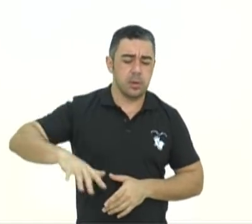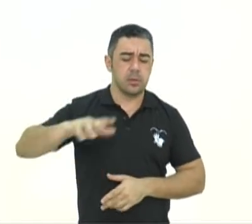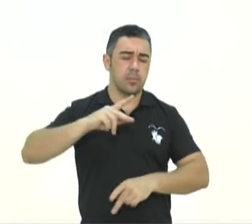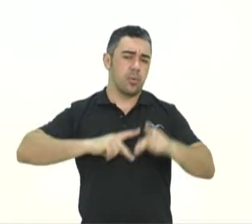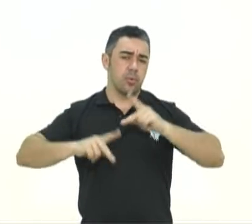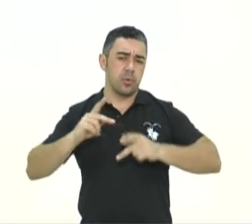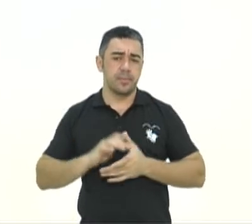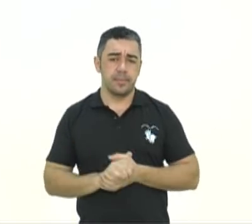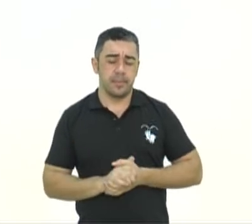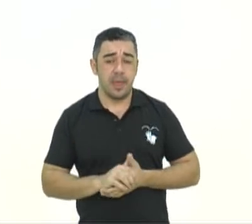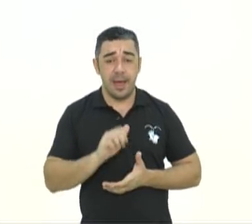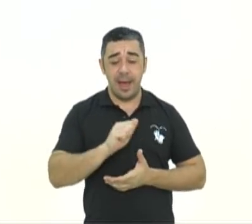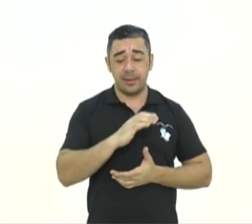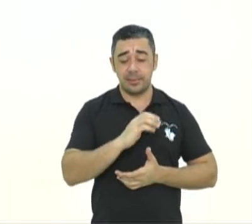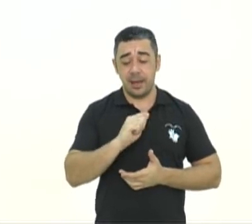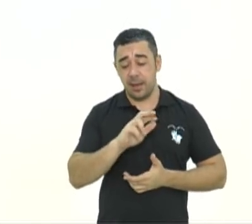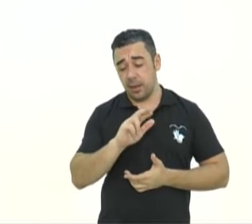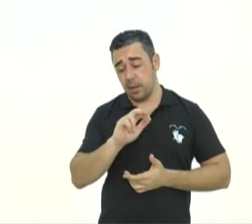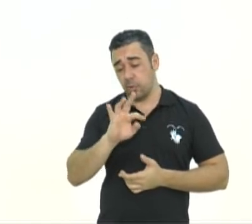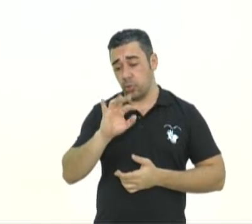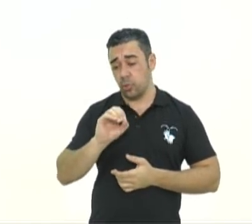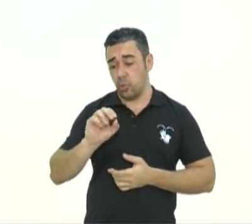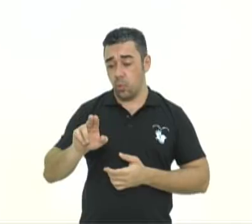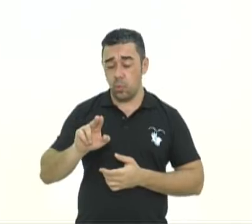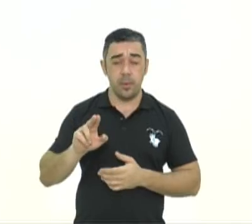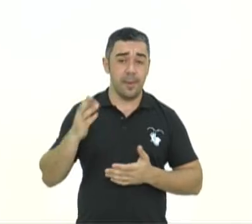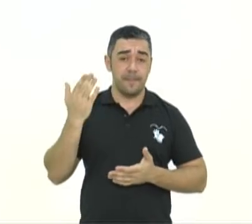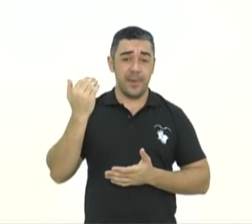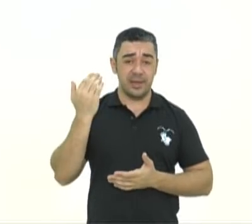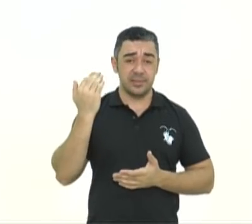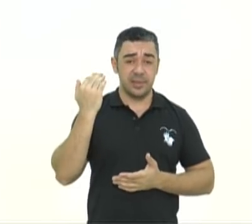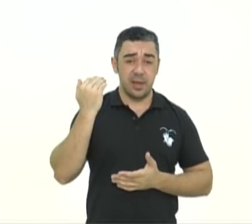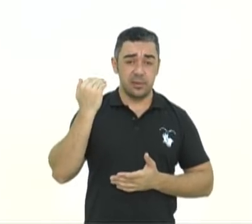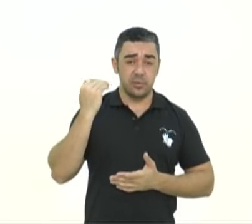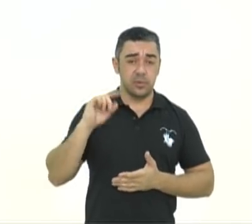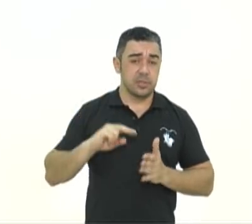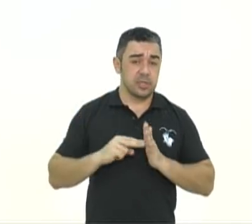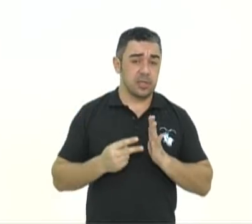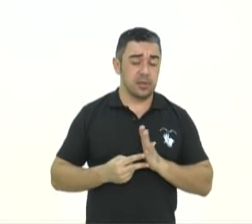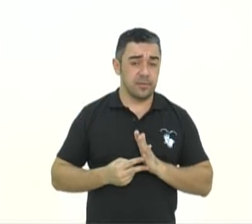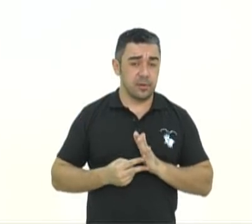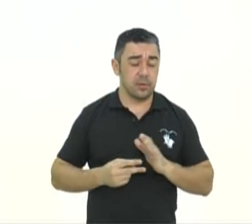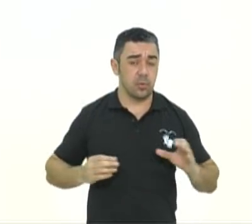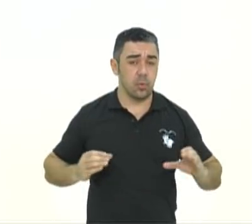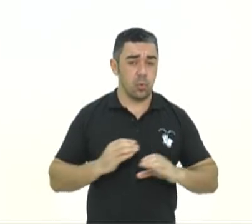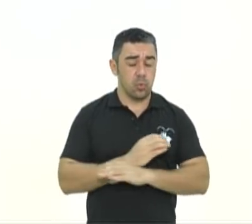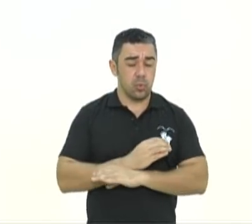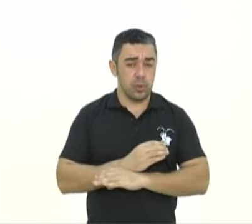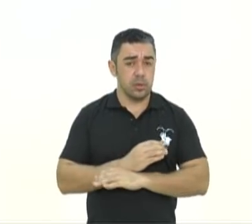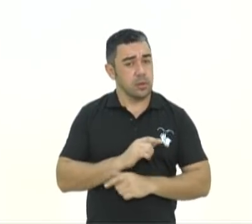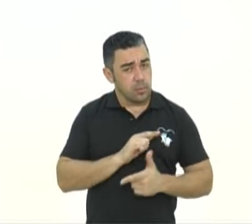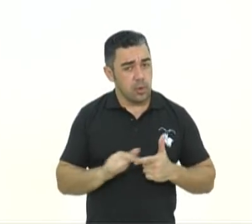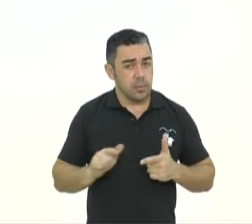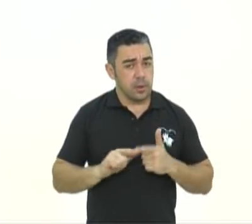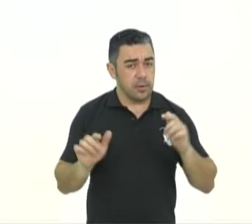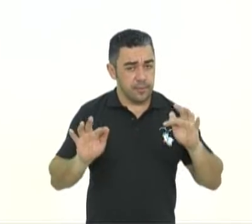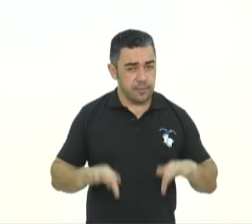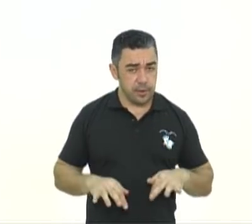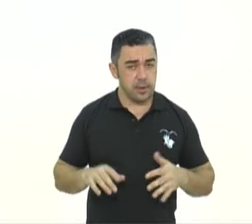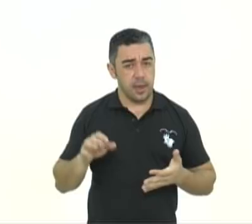aqui, ó, acarretou está indicando uma ação verbal passada e concluída, certo? Então